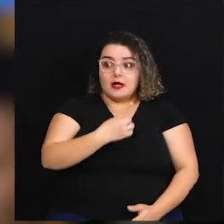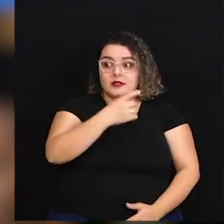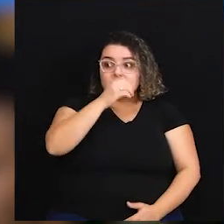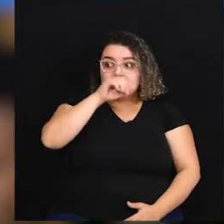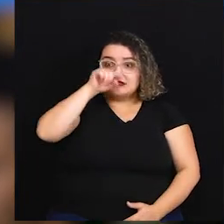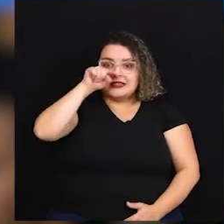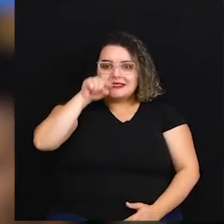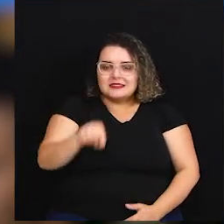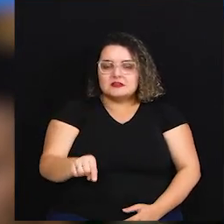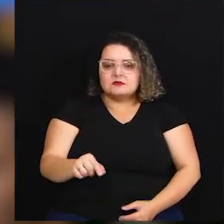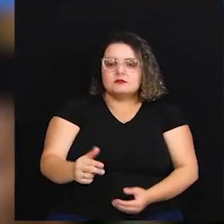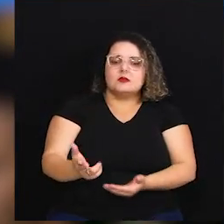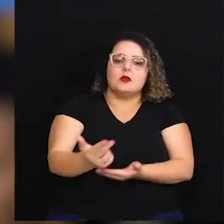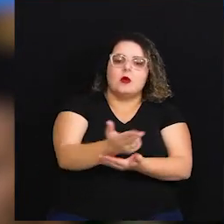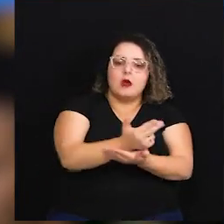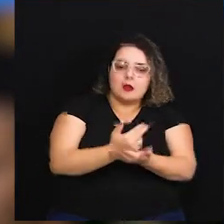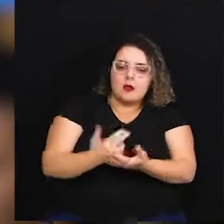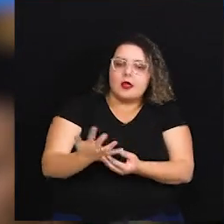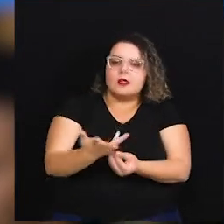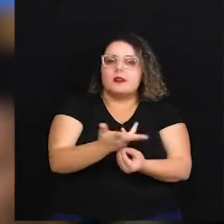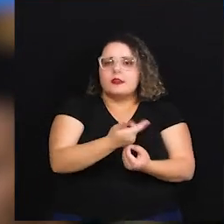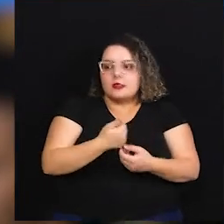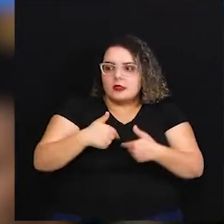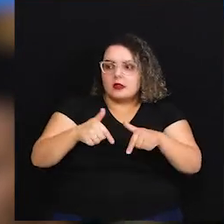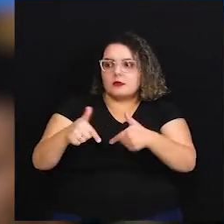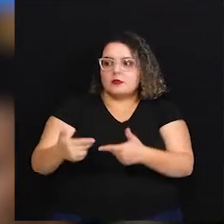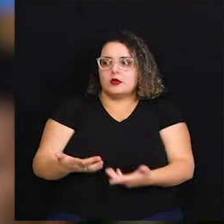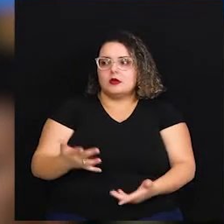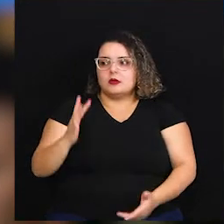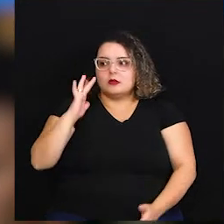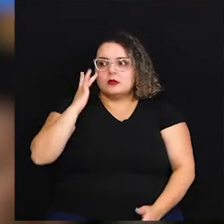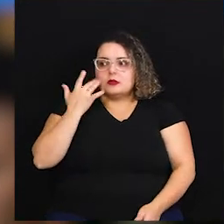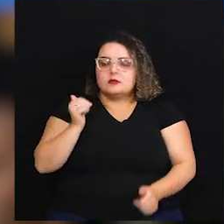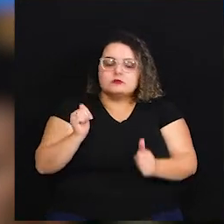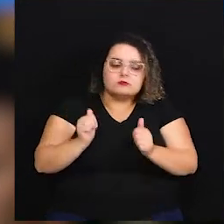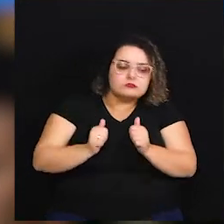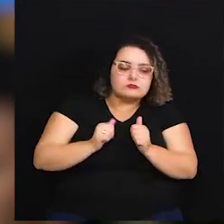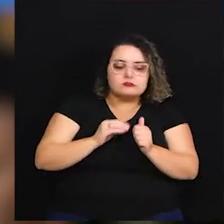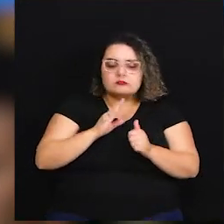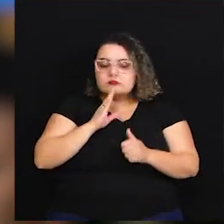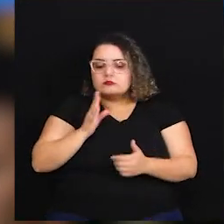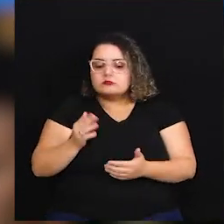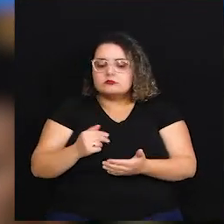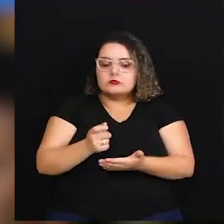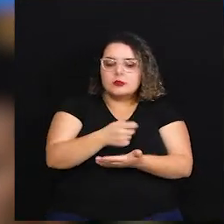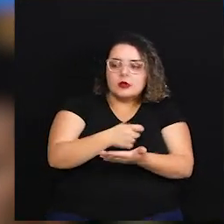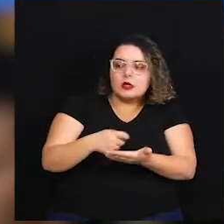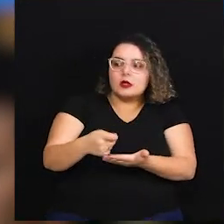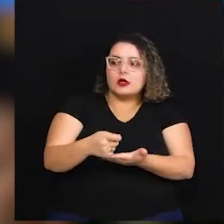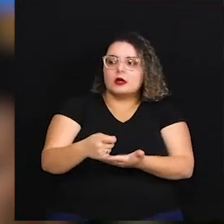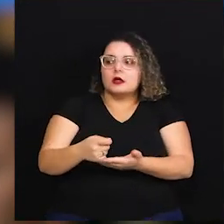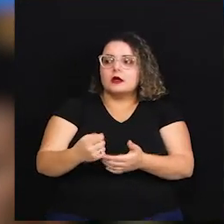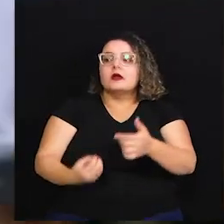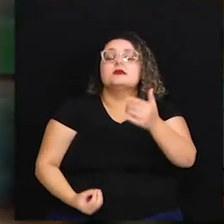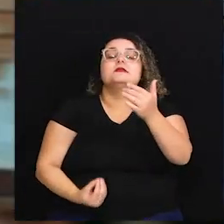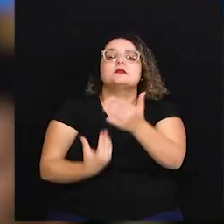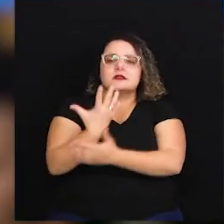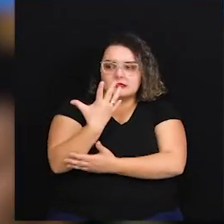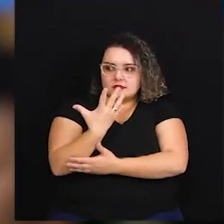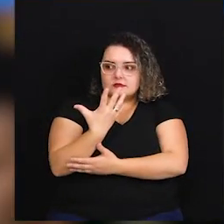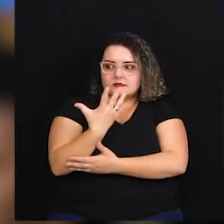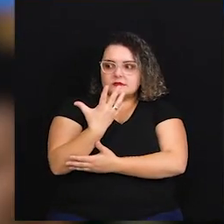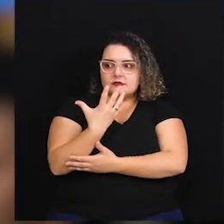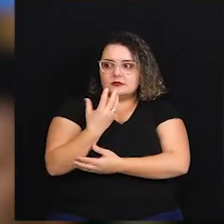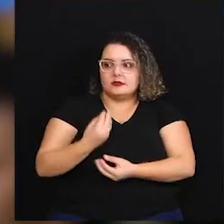com mais de 10.000 artes e trabalhos que, quando eu achava que ele estava quietinho ali, só rabiscando, ele